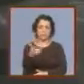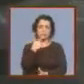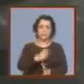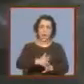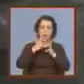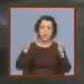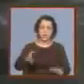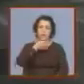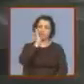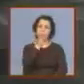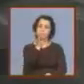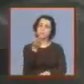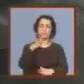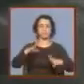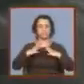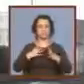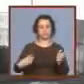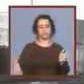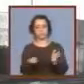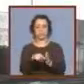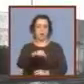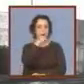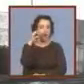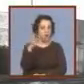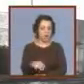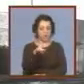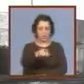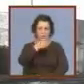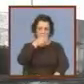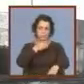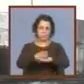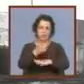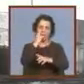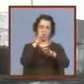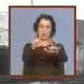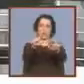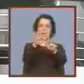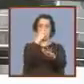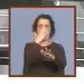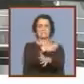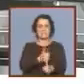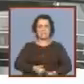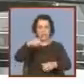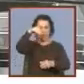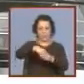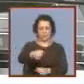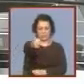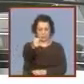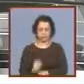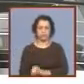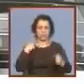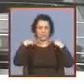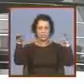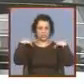cruzeiro que atracou no porto da horta este navio é uma autêntica cidade flutuante com Casino Spy